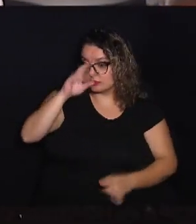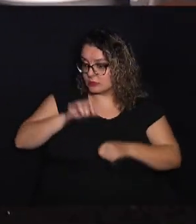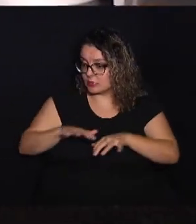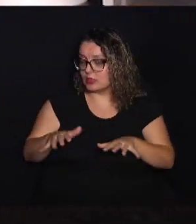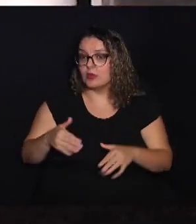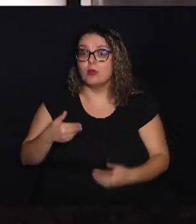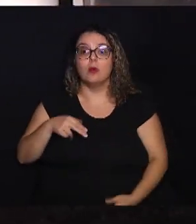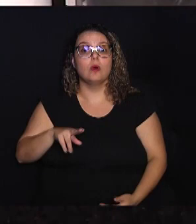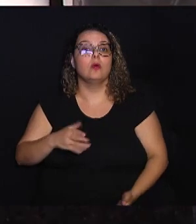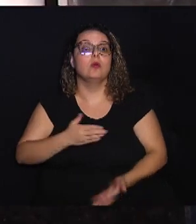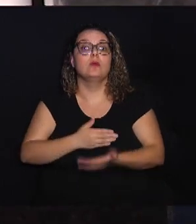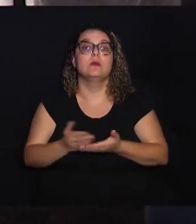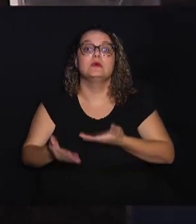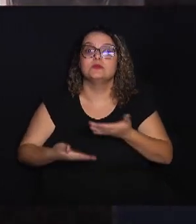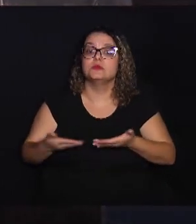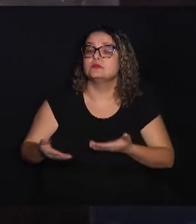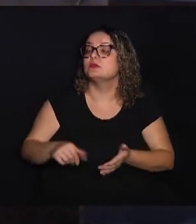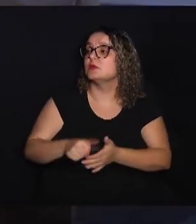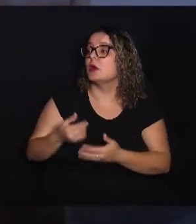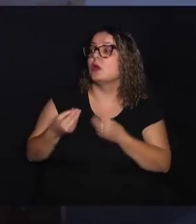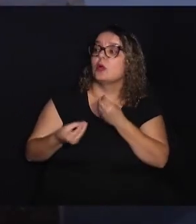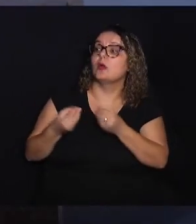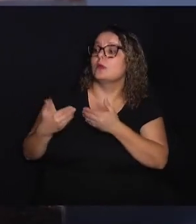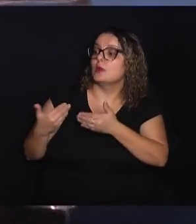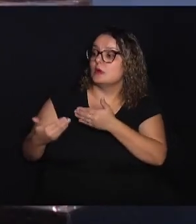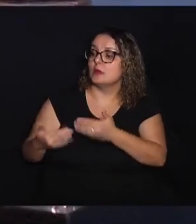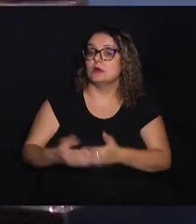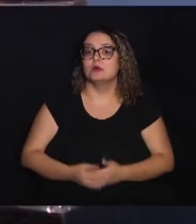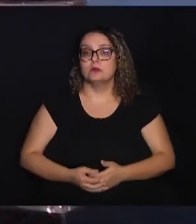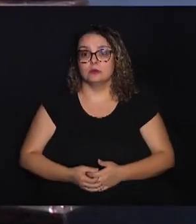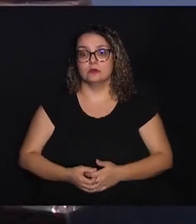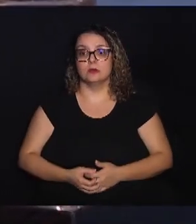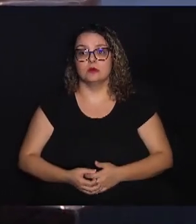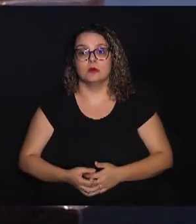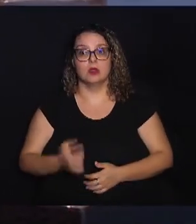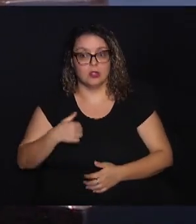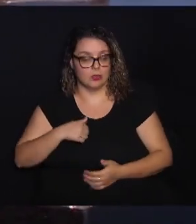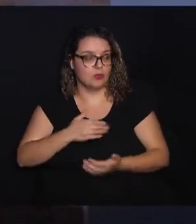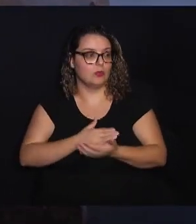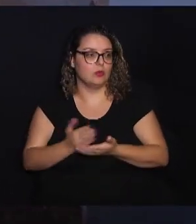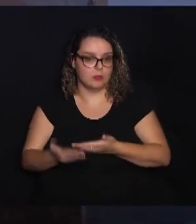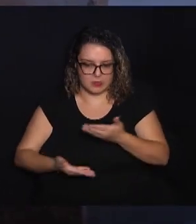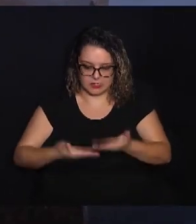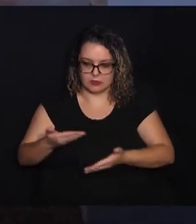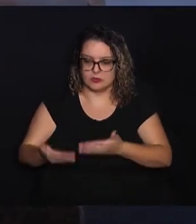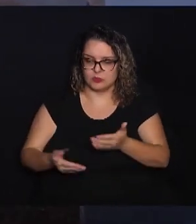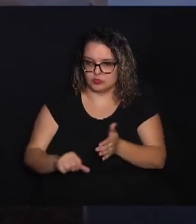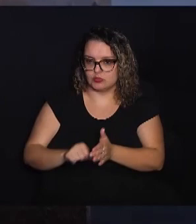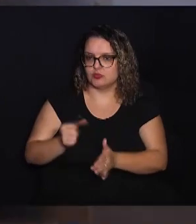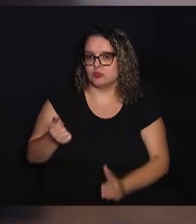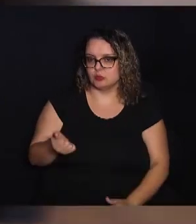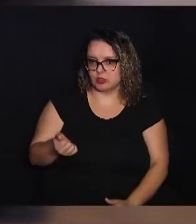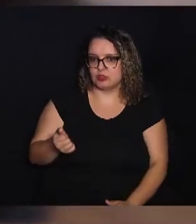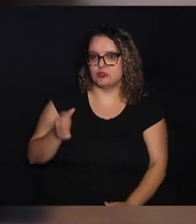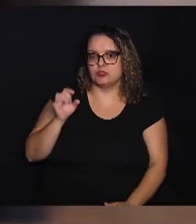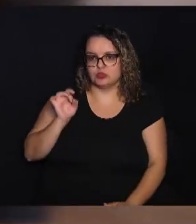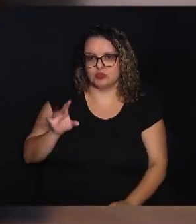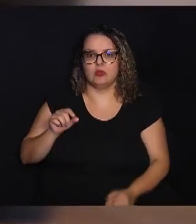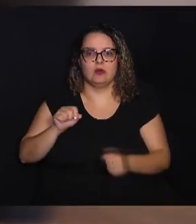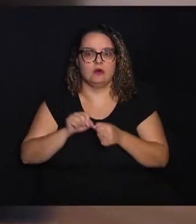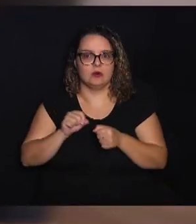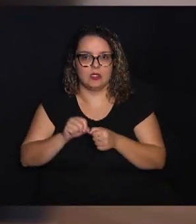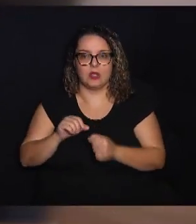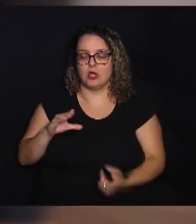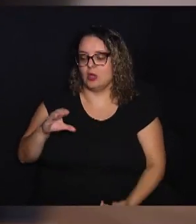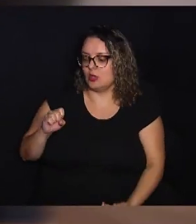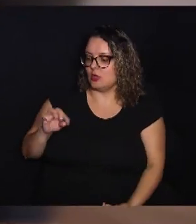começou a servir primeiro? Como que foi essa trajetória? Eu comecei a servir. A princípio, eu só ia fazer